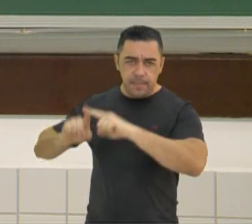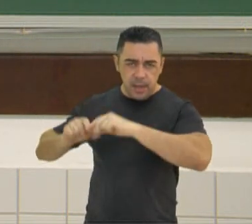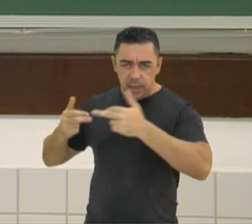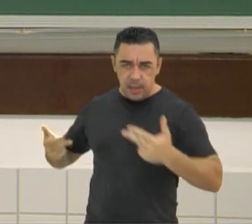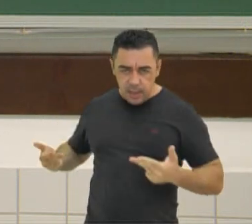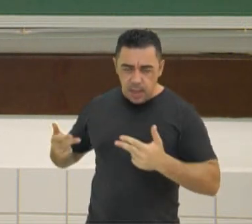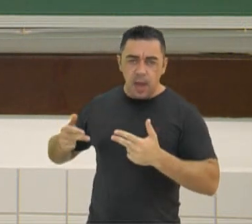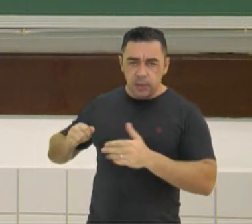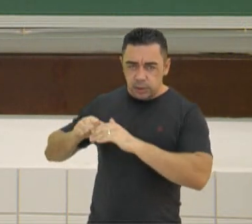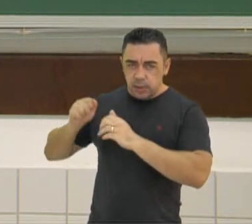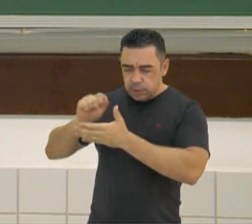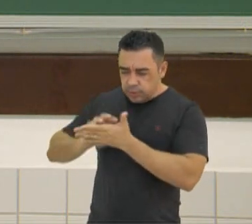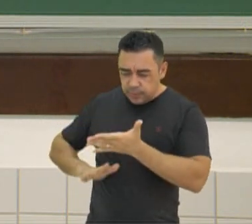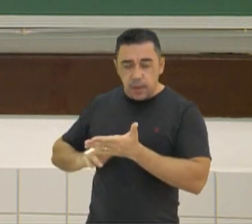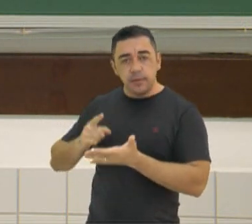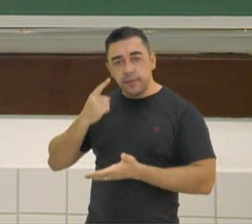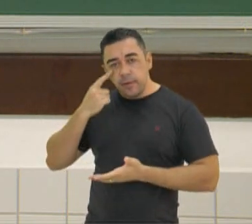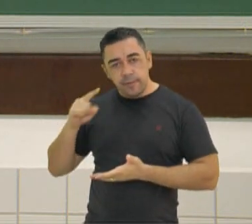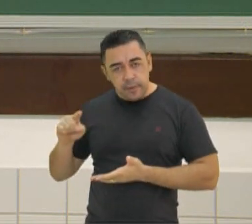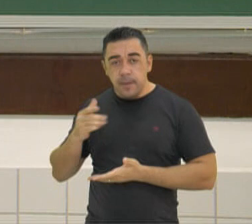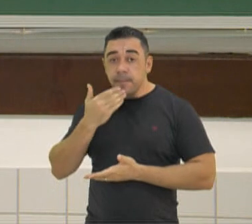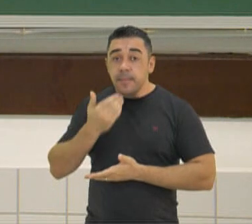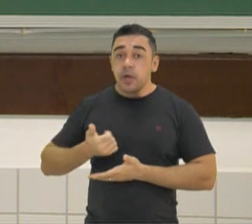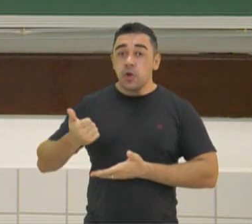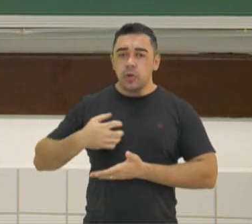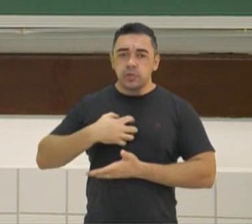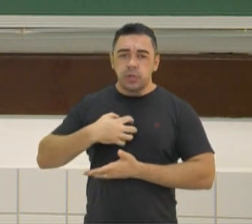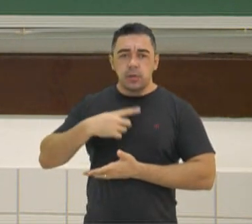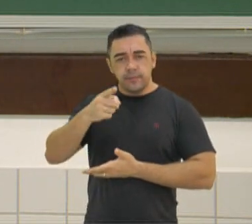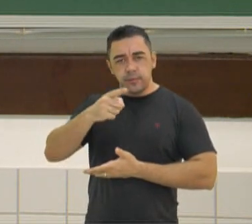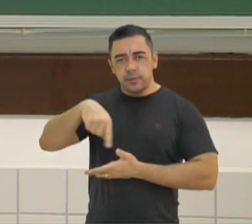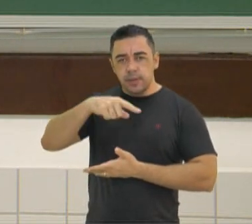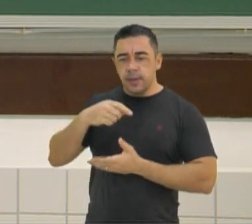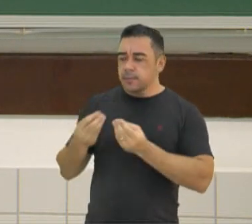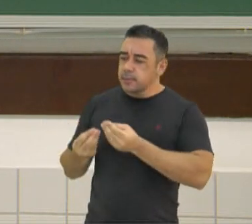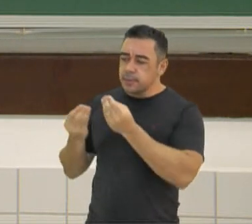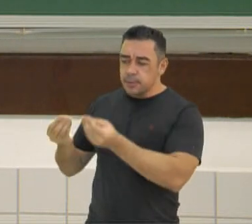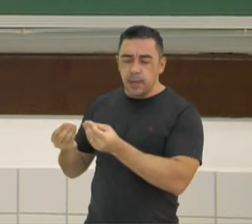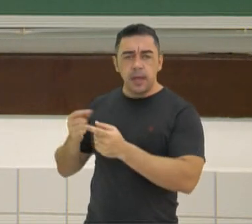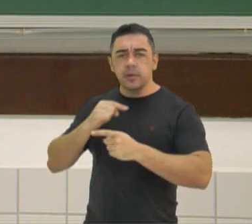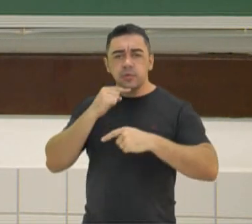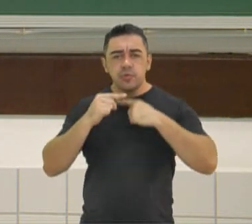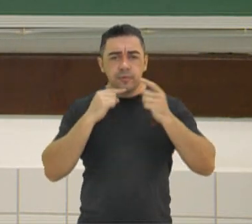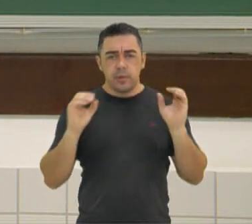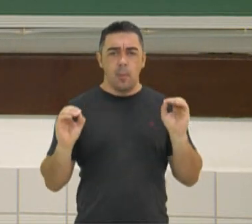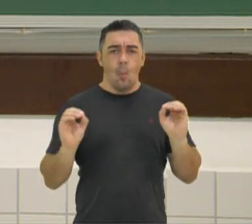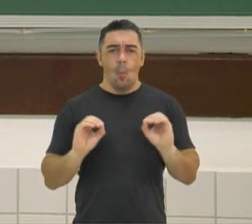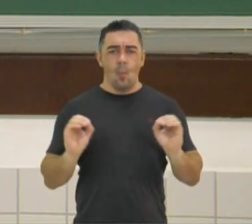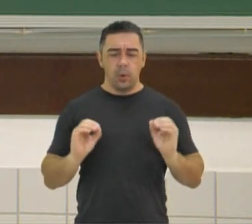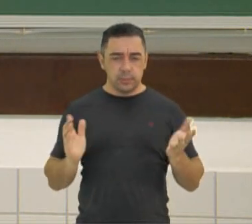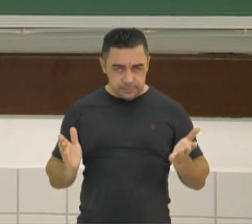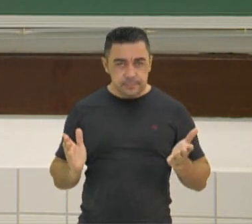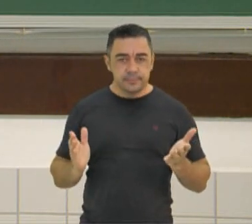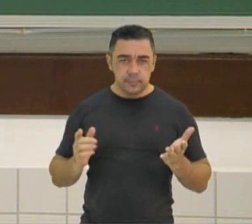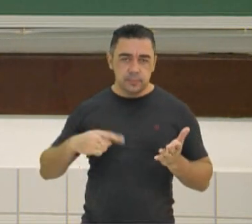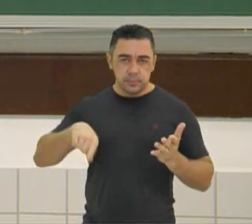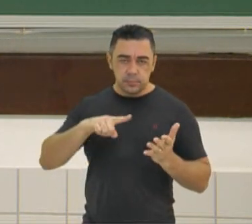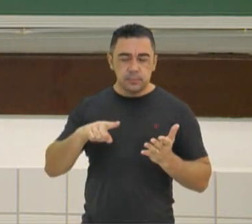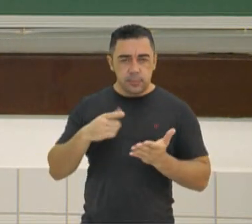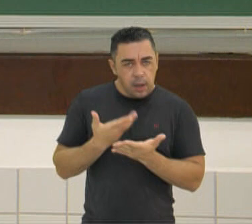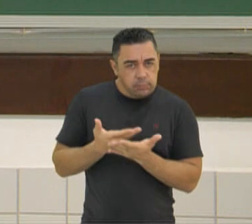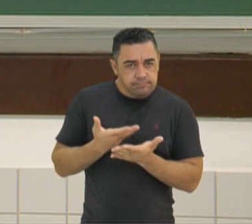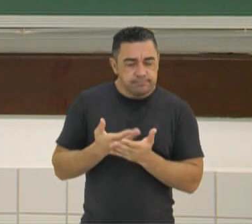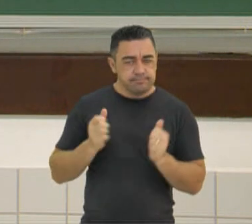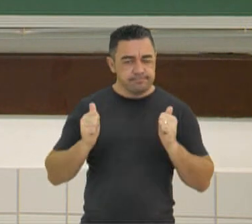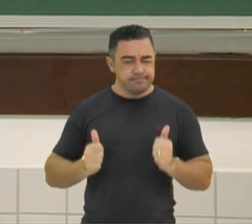ela vai ver aí a melhor maneira possível, né, de tirar suas dúvidas aí e te direcionar algumas